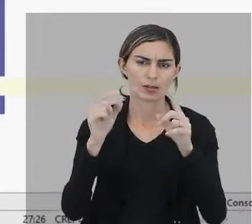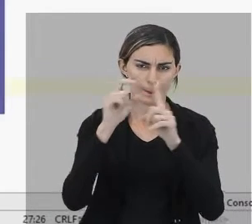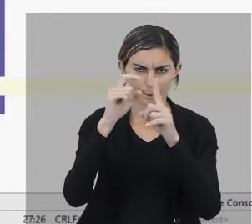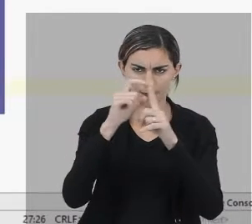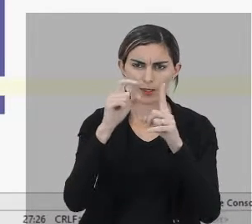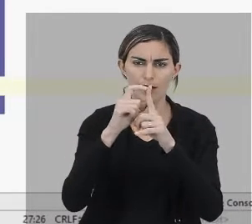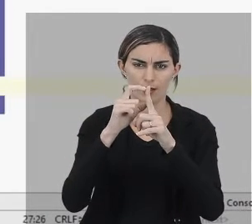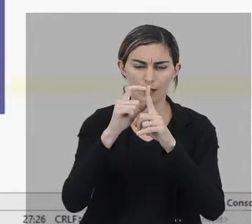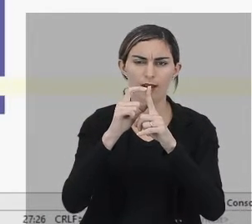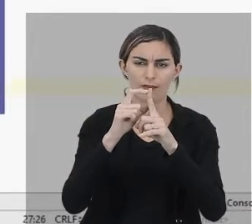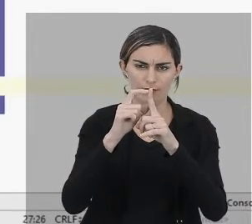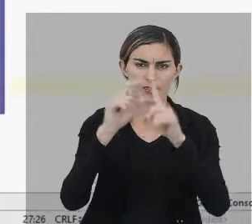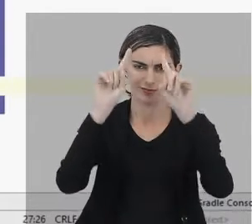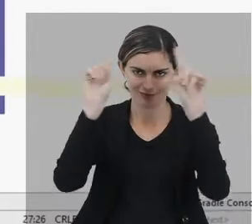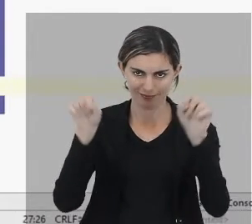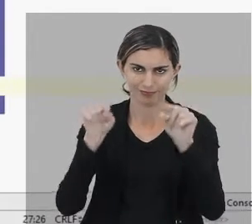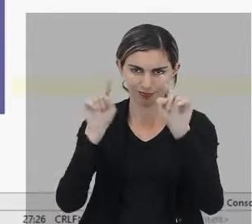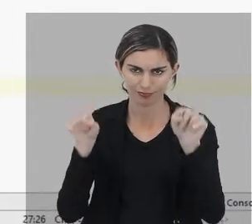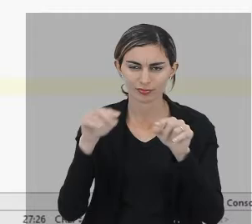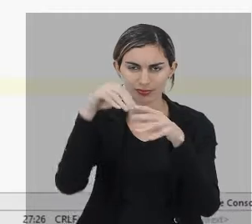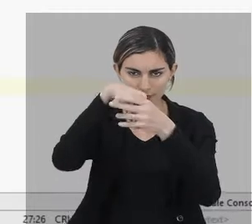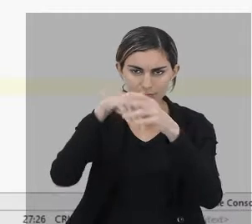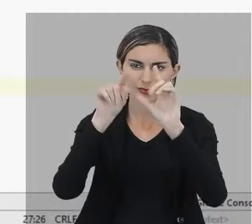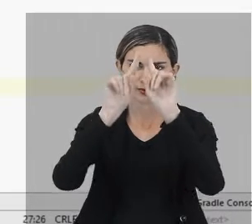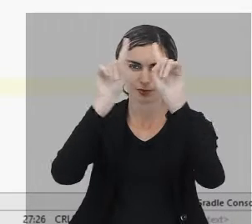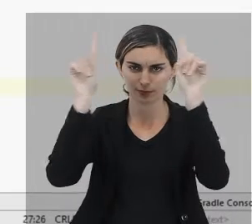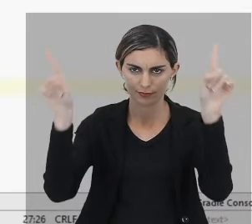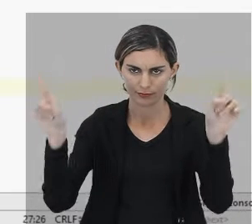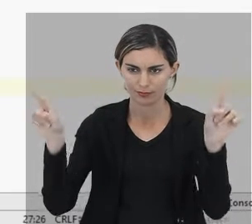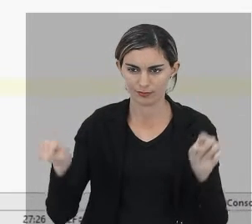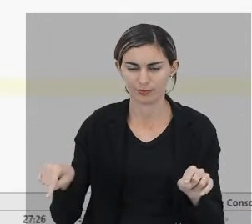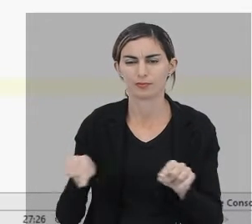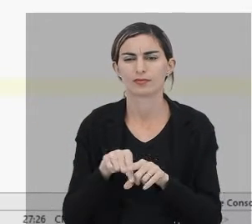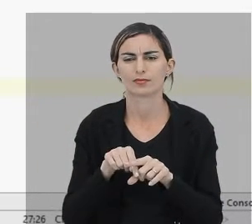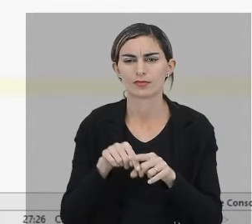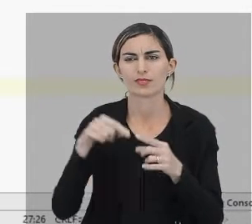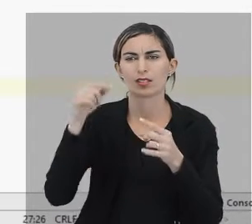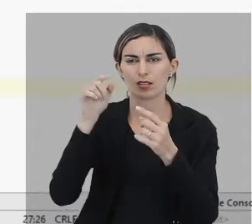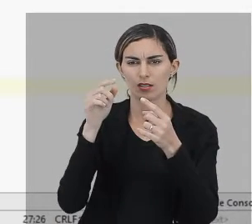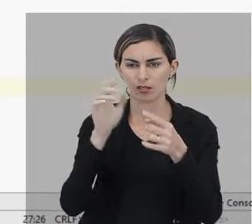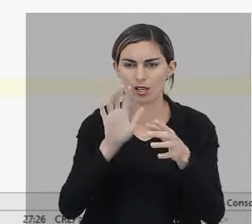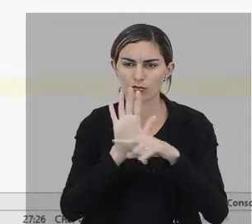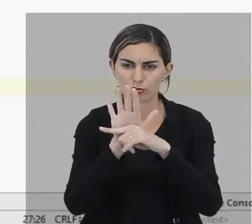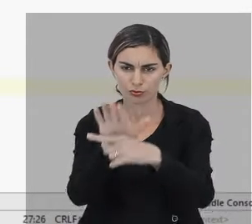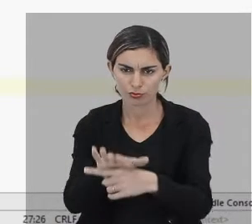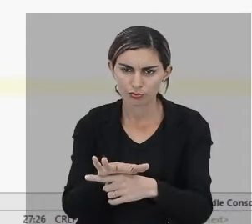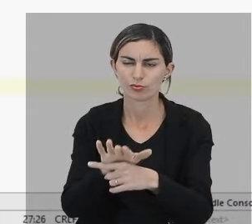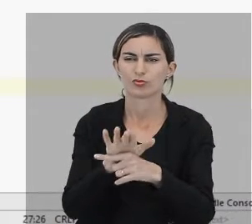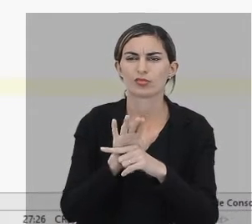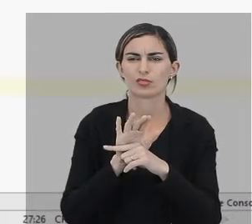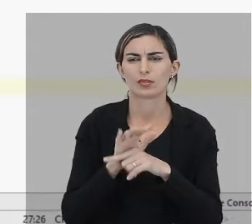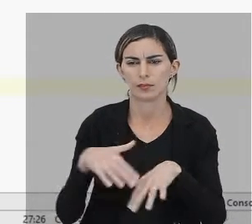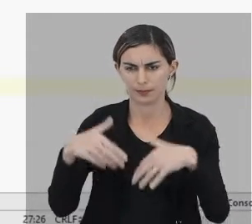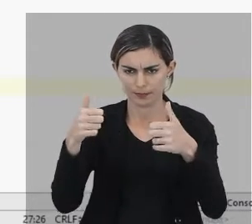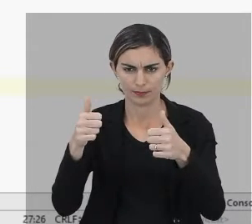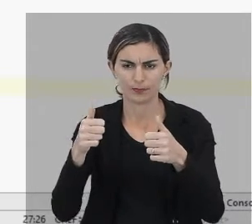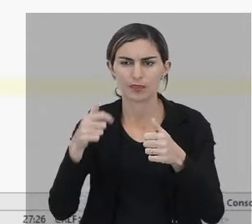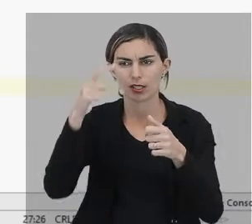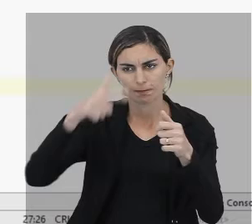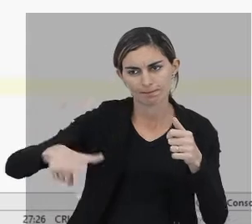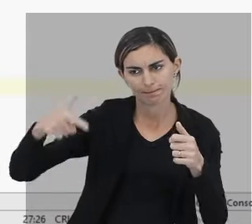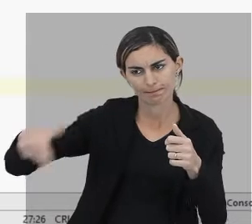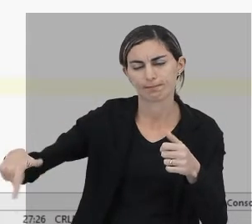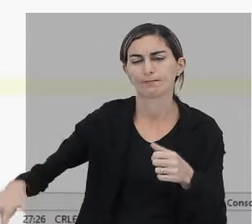palavras-chave que elas são usadas dentro de estruturas de repetição para dar um controle maior sobre essa